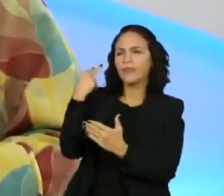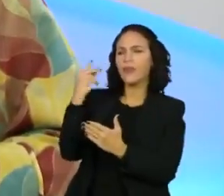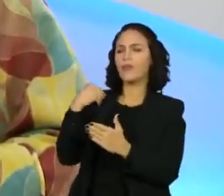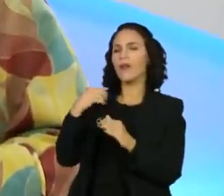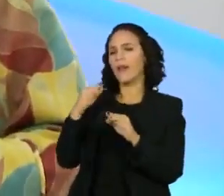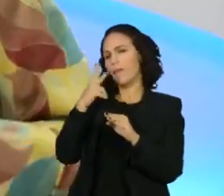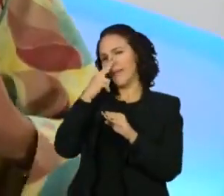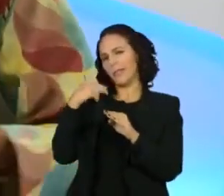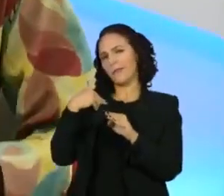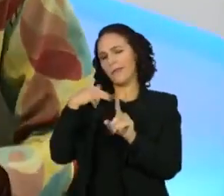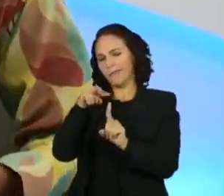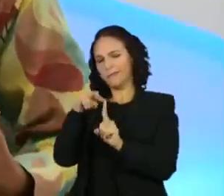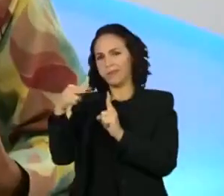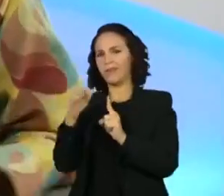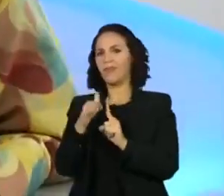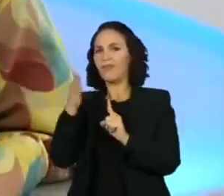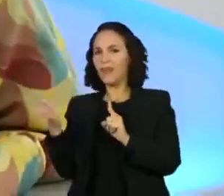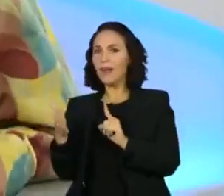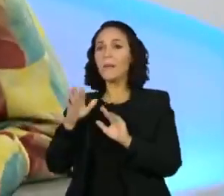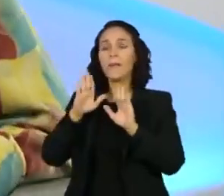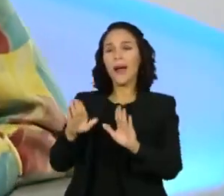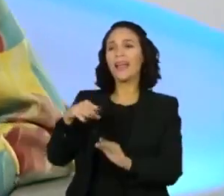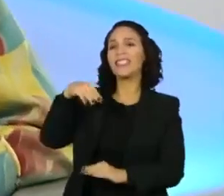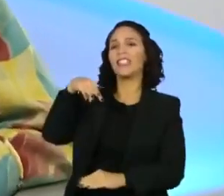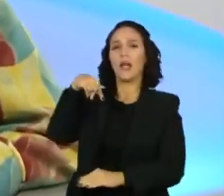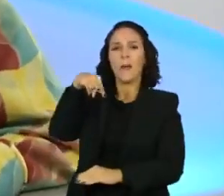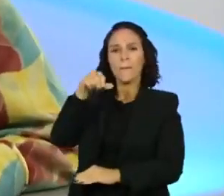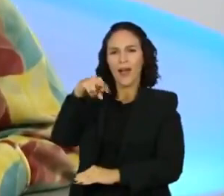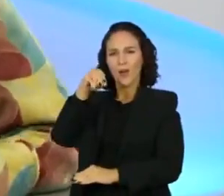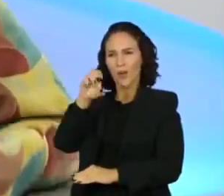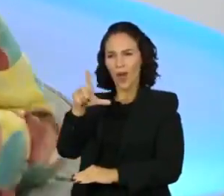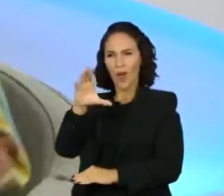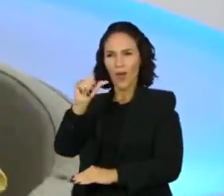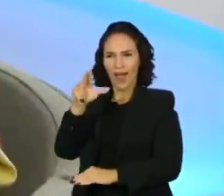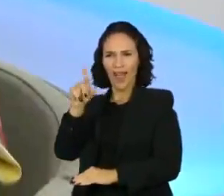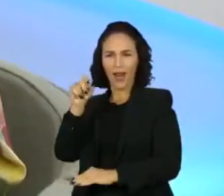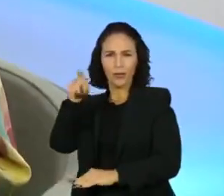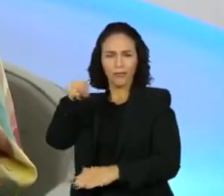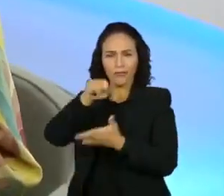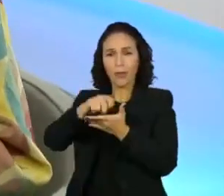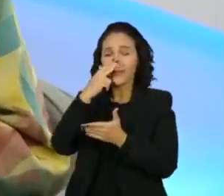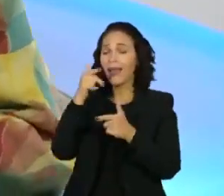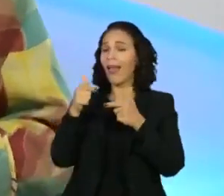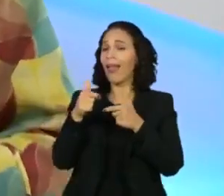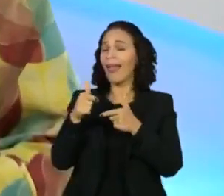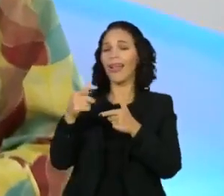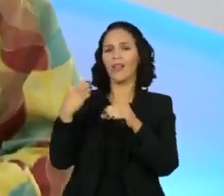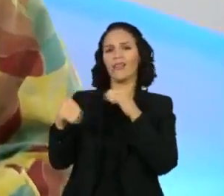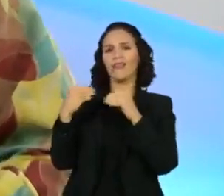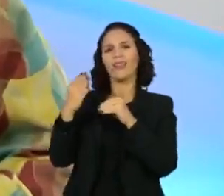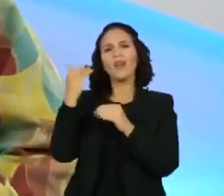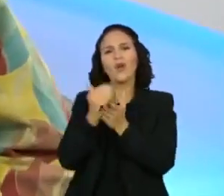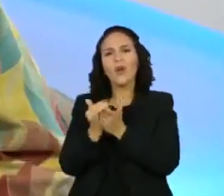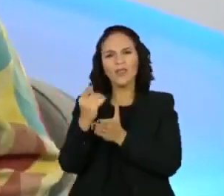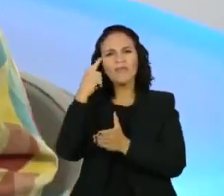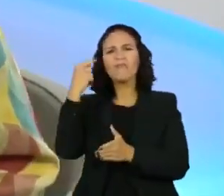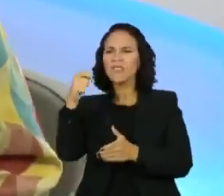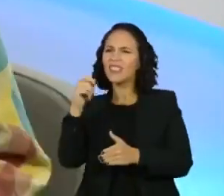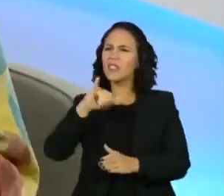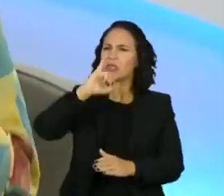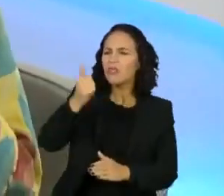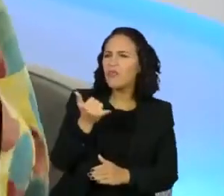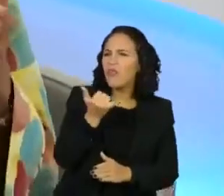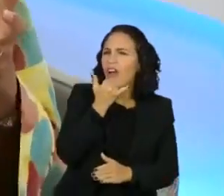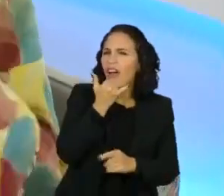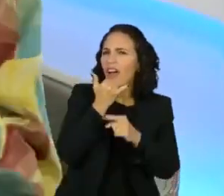Manuel Carlos... Foi super vanguardista nessa novela, cara. Porque eu lembro que no início ele falou assim, você acha que a gente precisa justificar